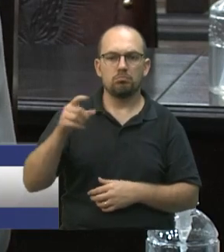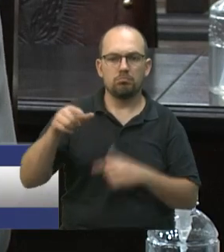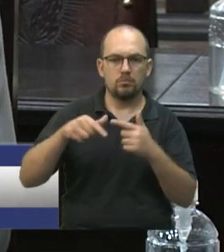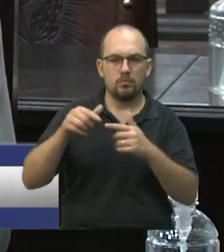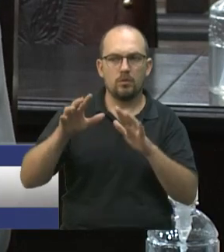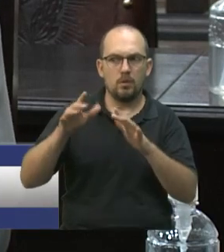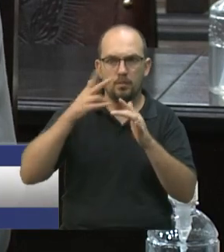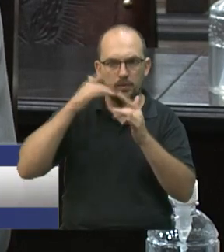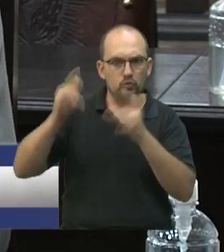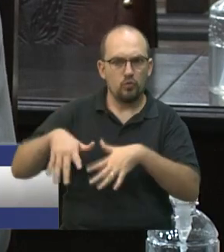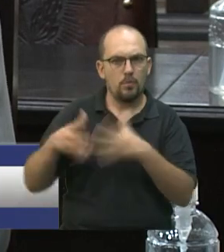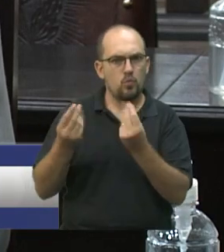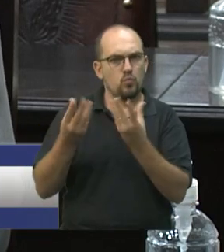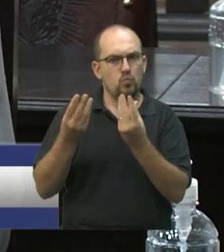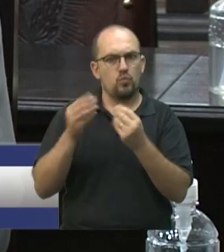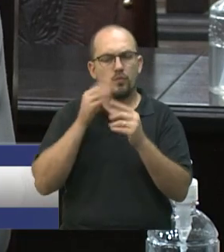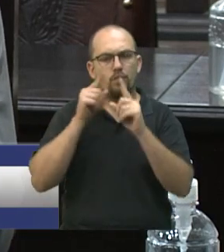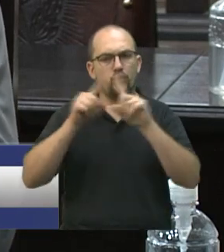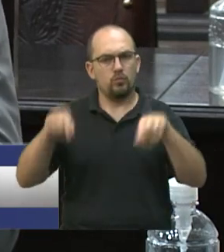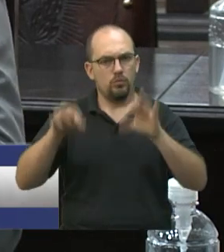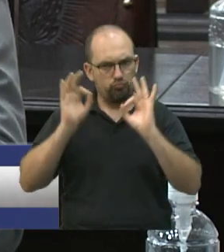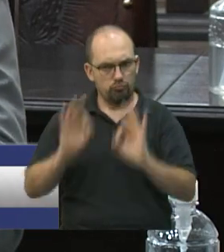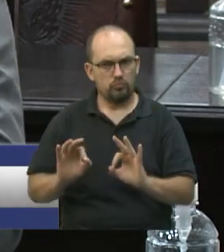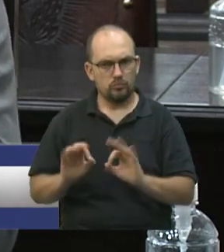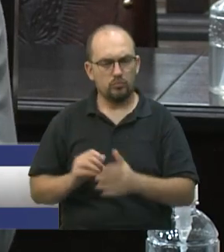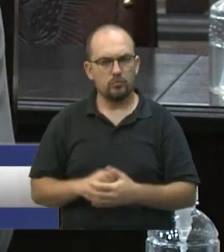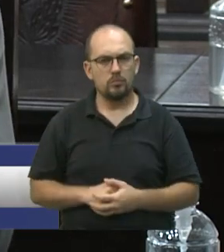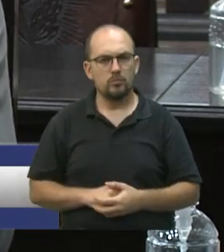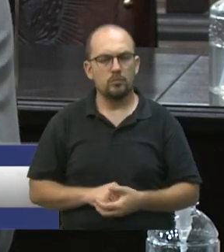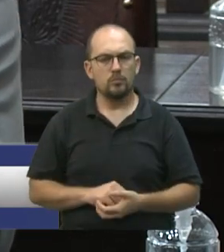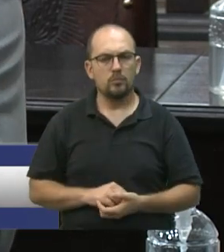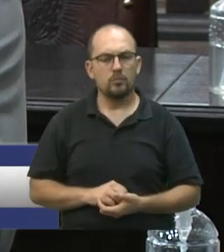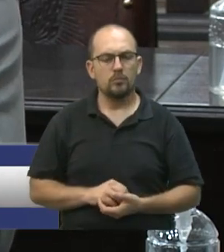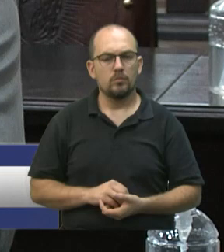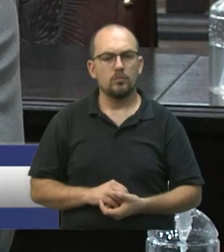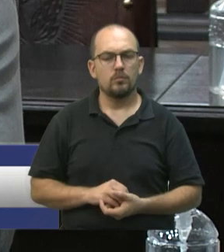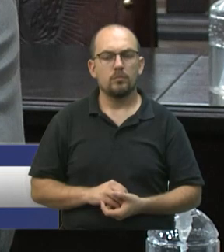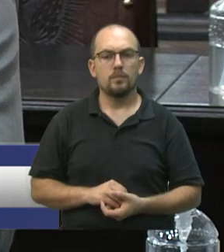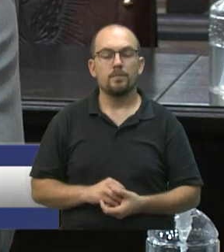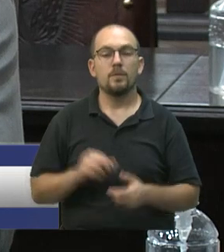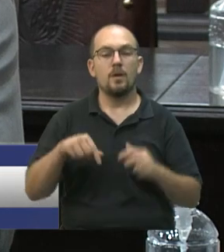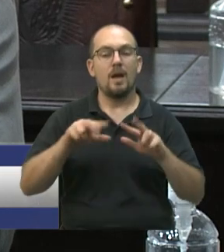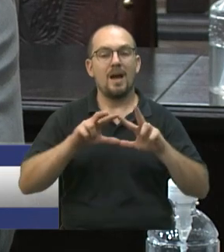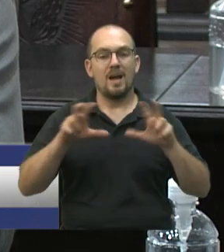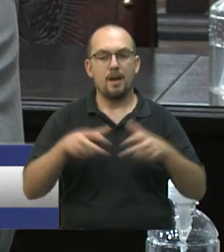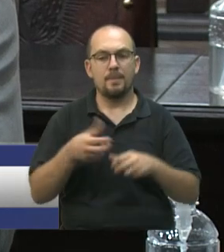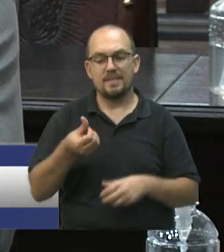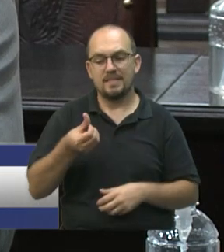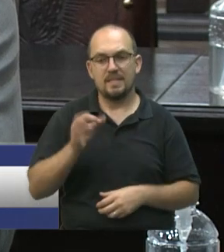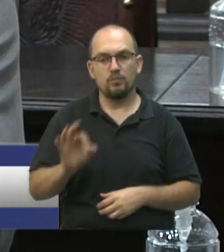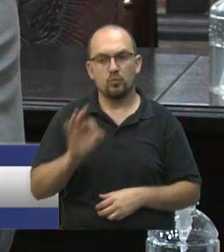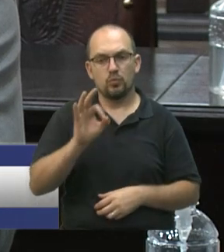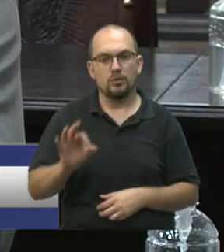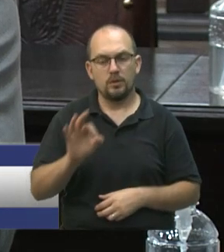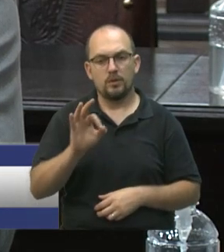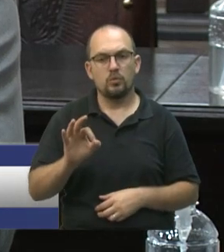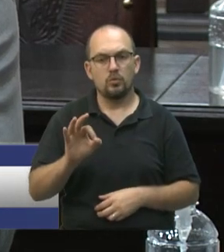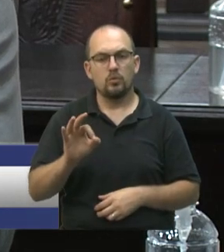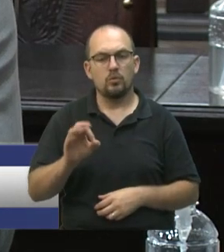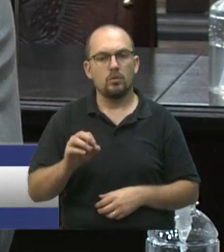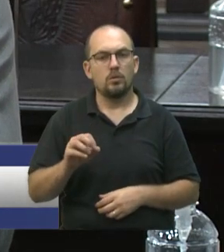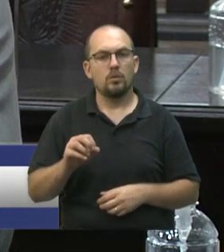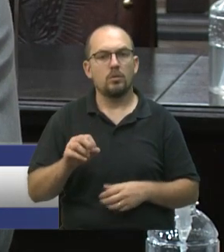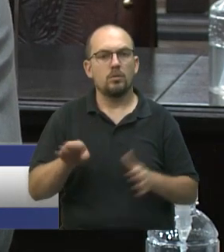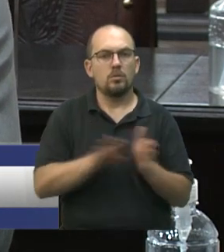sobra grande, o funcionalismo, certo? E aí chega a Câmara Municipal de Jaú, 6%, está vindo